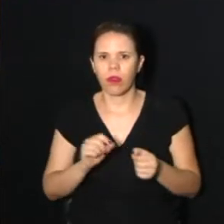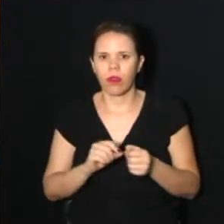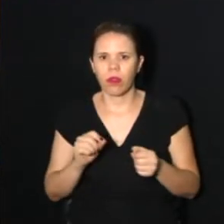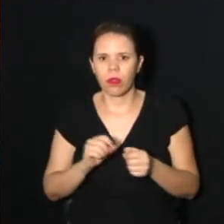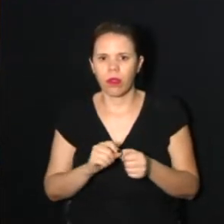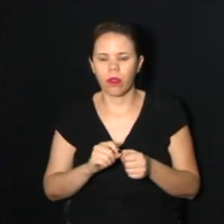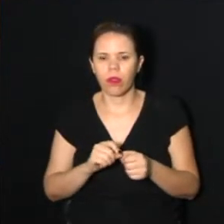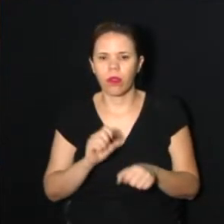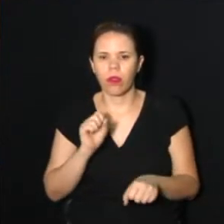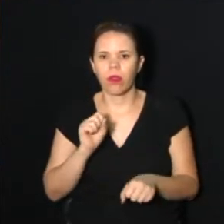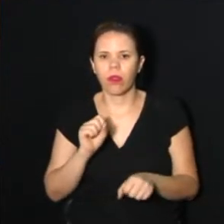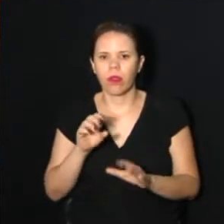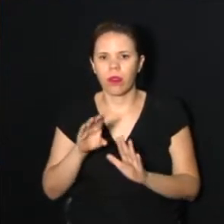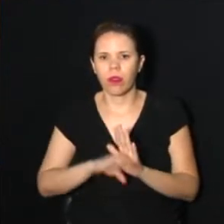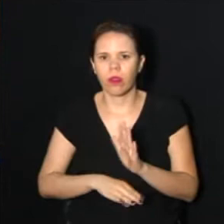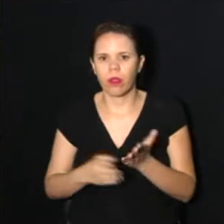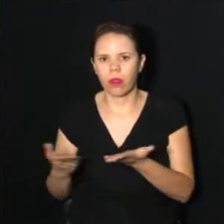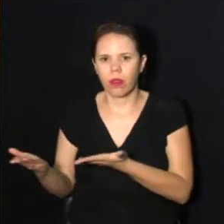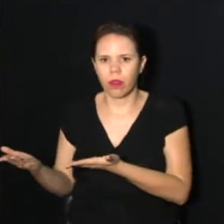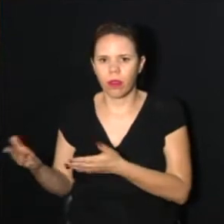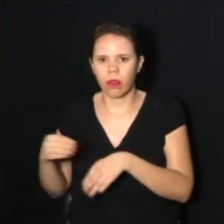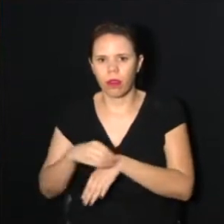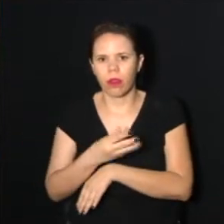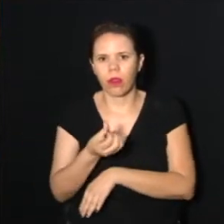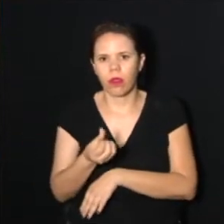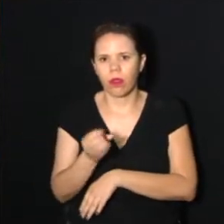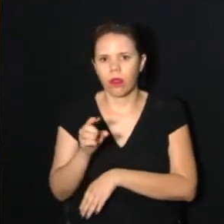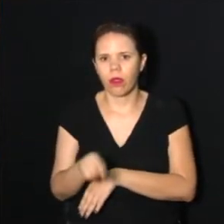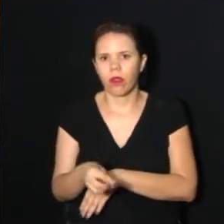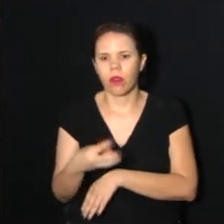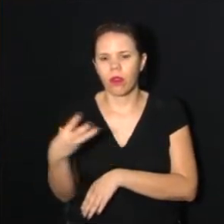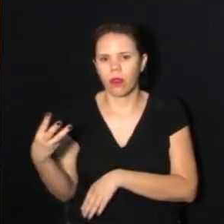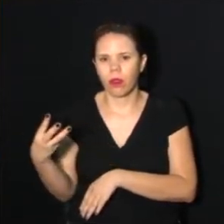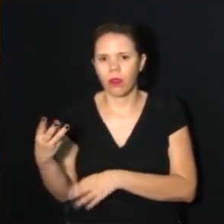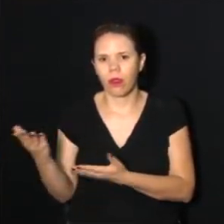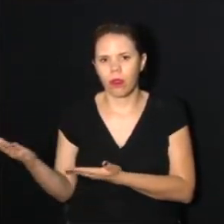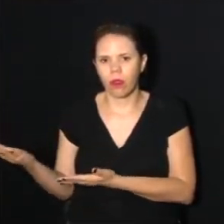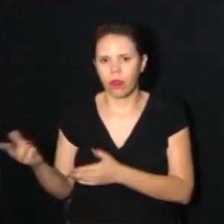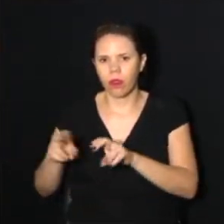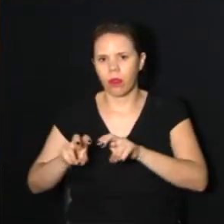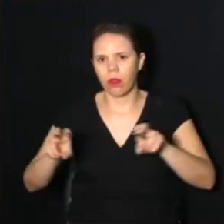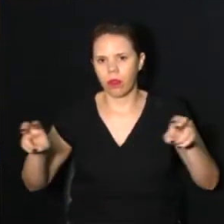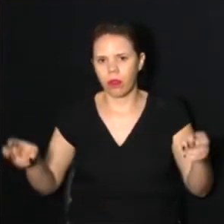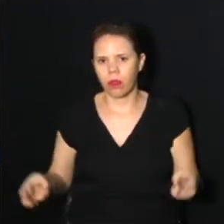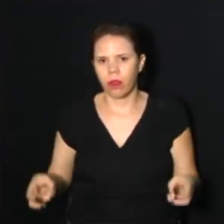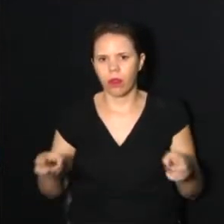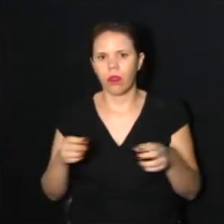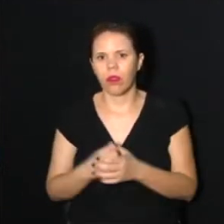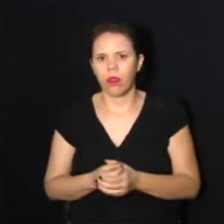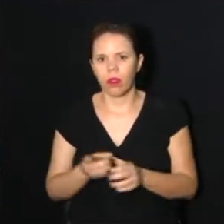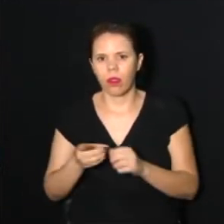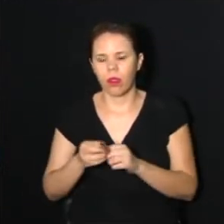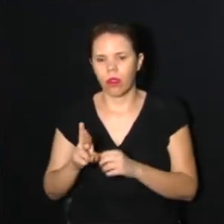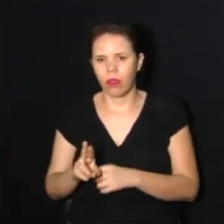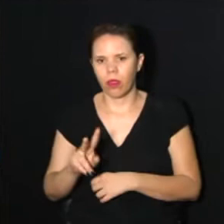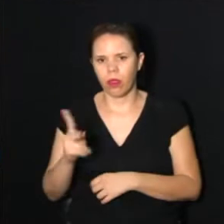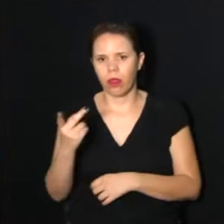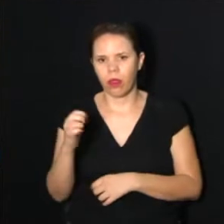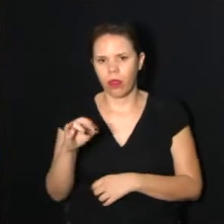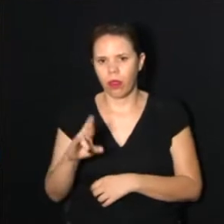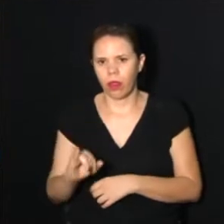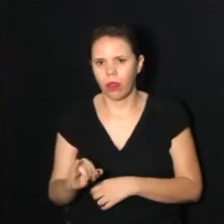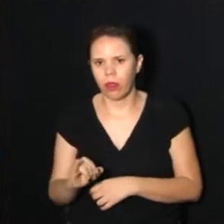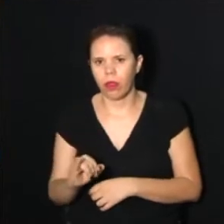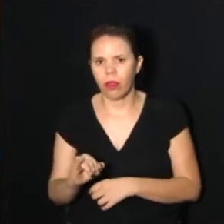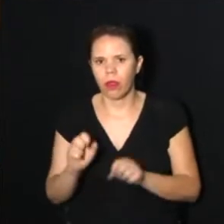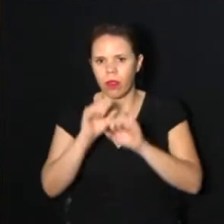inversão de pauta. Passo agora ao item 6.3 e eu peço para que a mesa, ao doutor Henry, dê o suporte